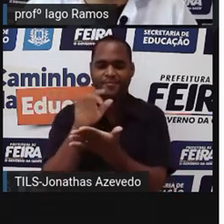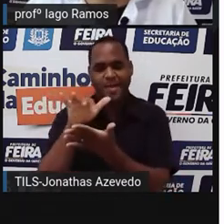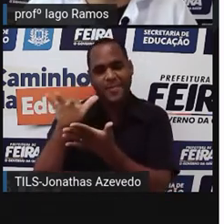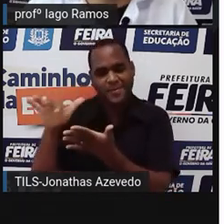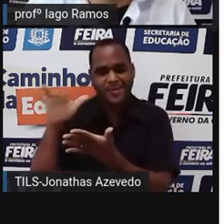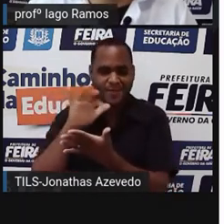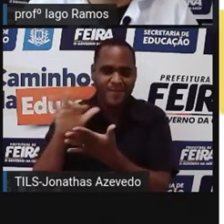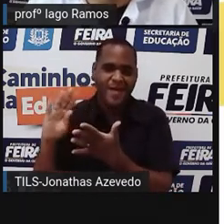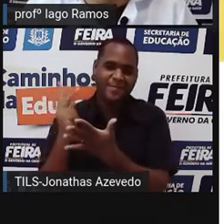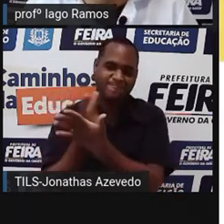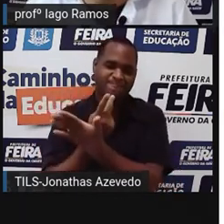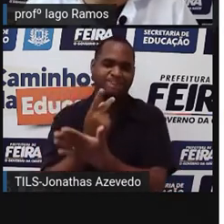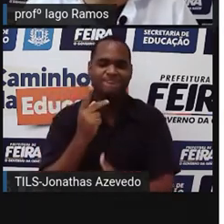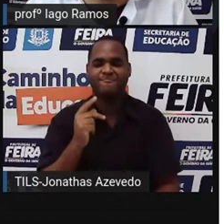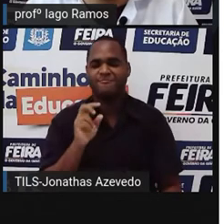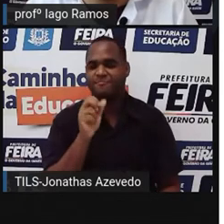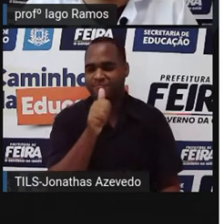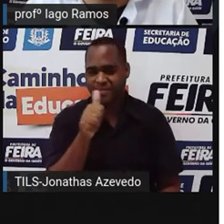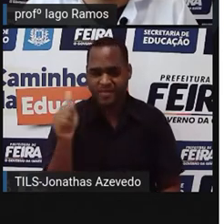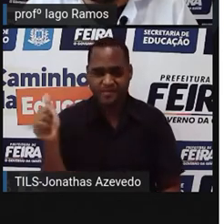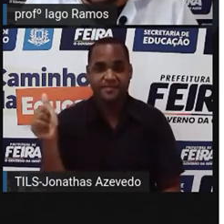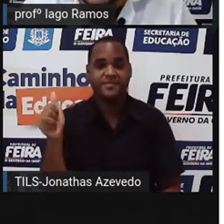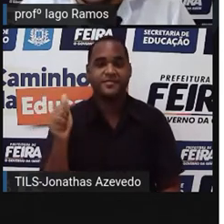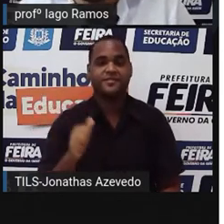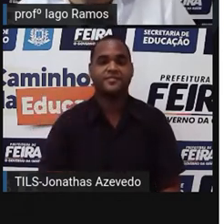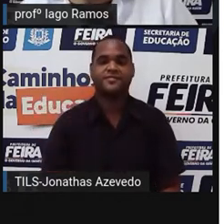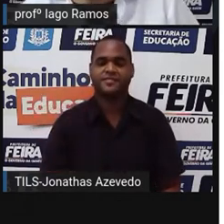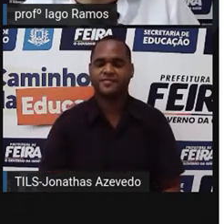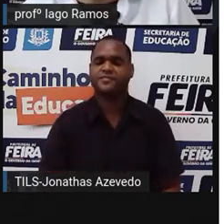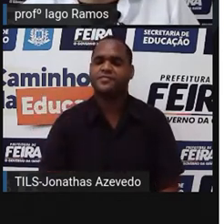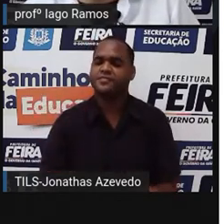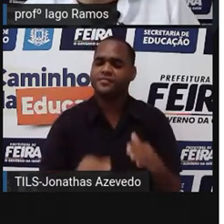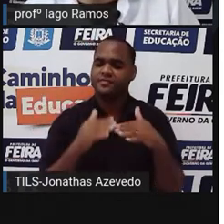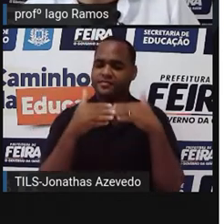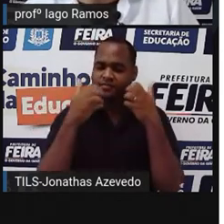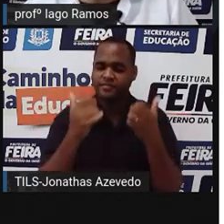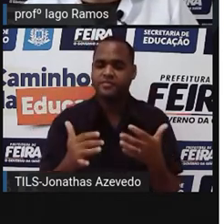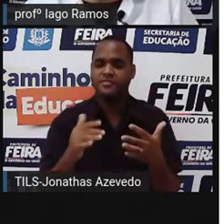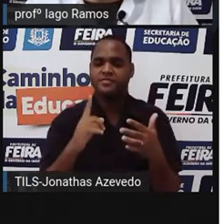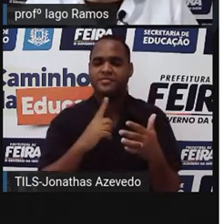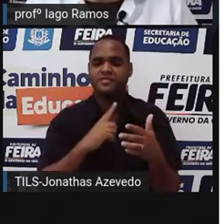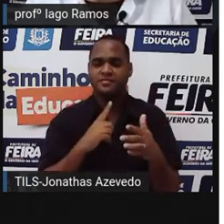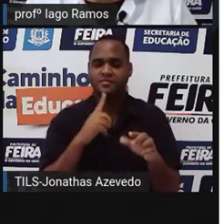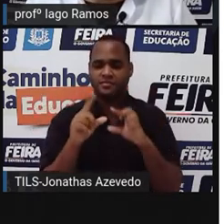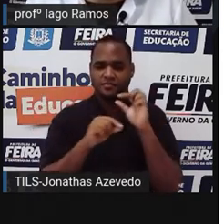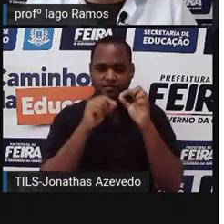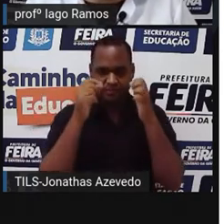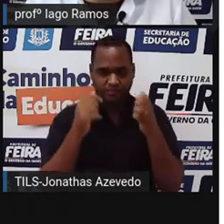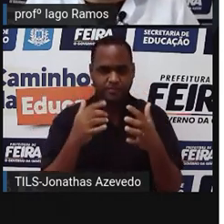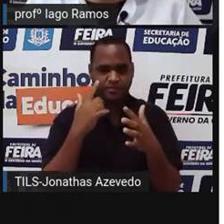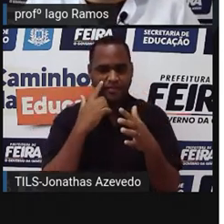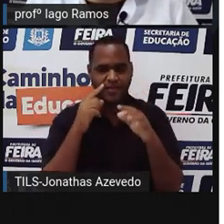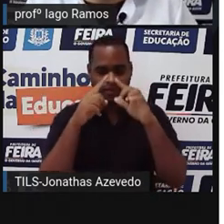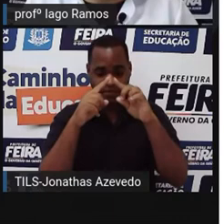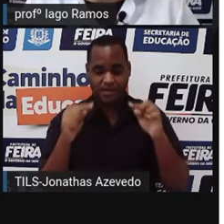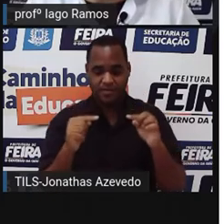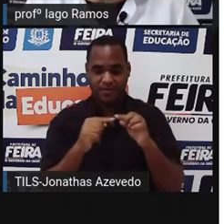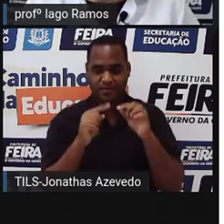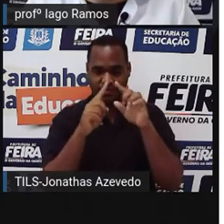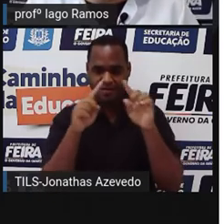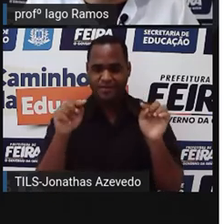digitação. Beleza. O que é que a gente tem em um triângulo retângulo? A gente